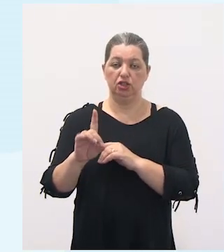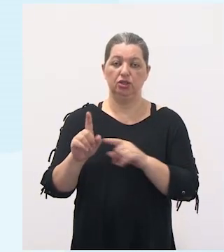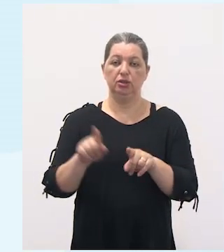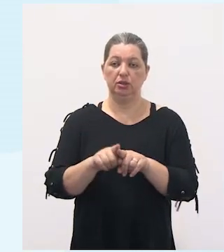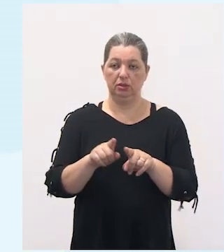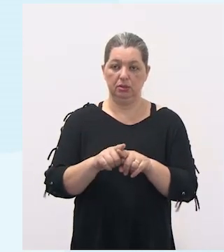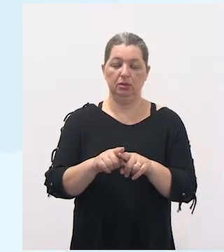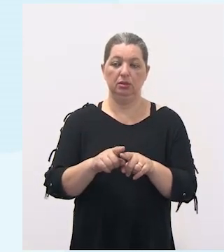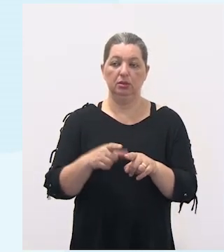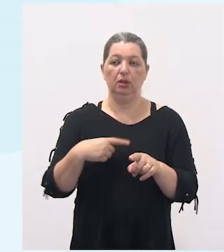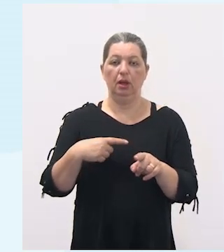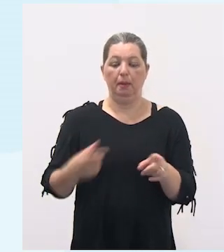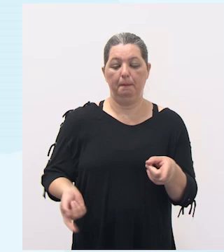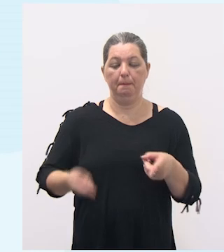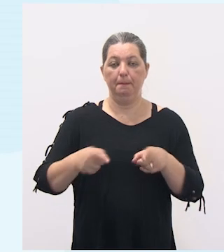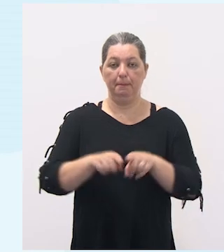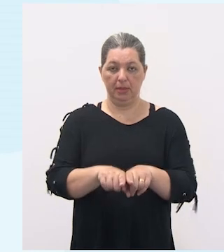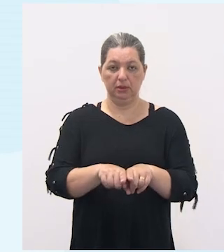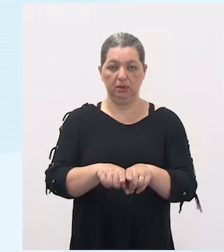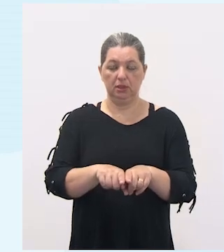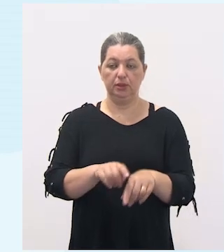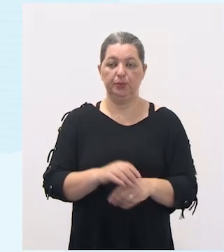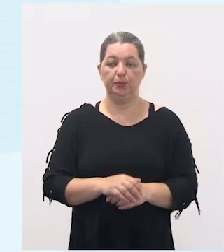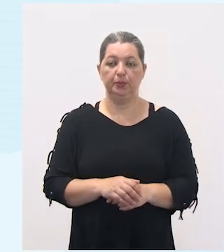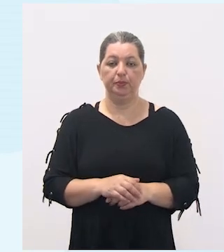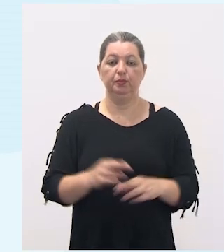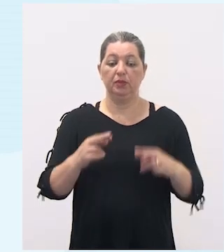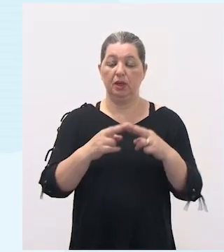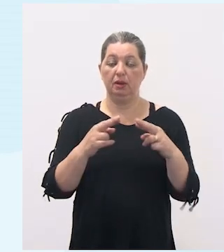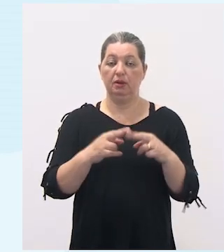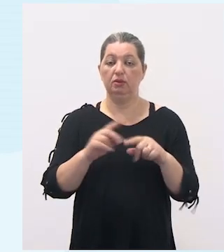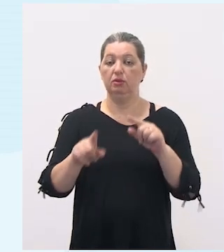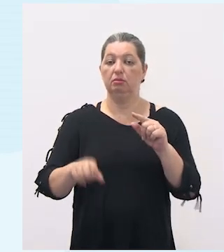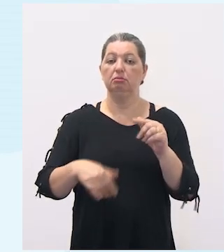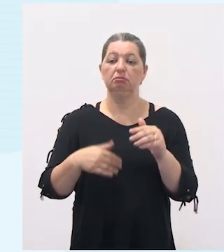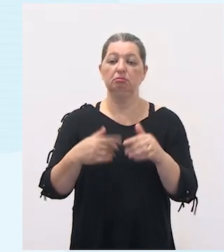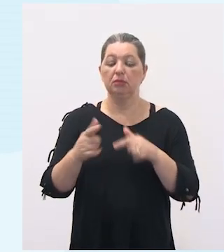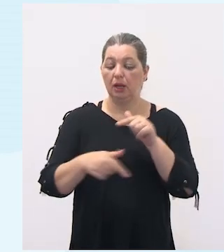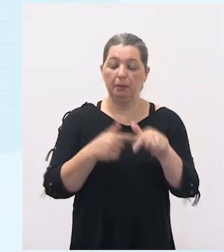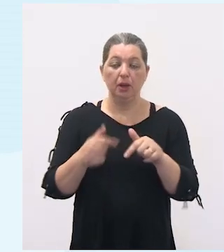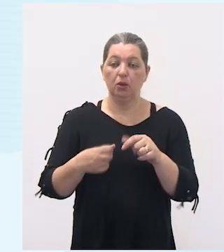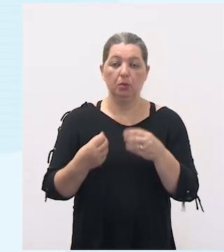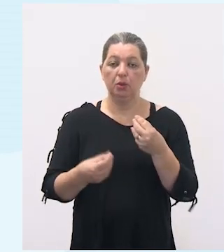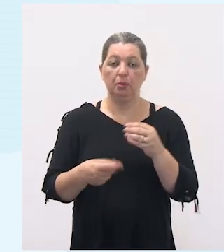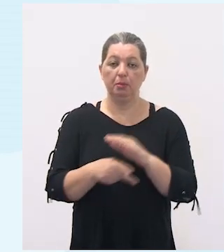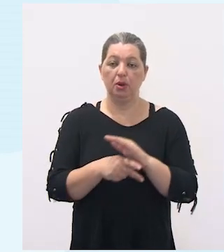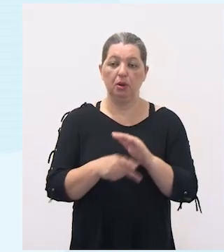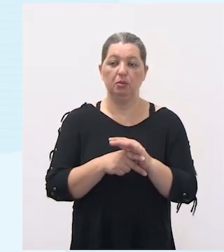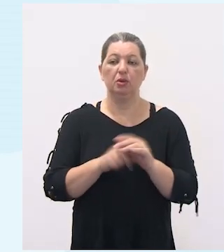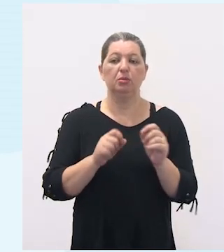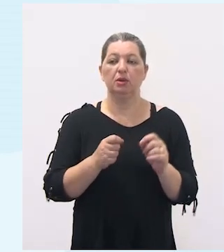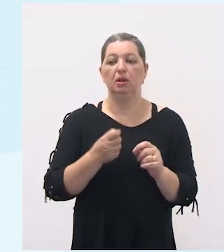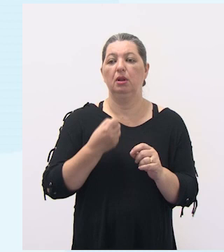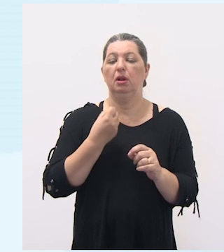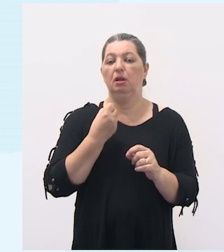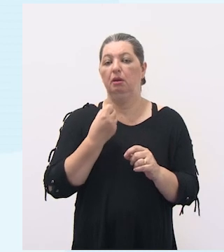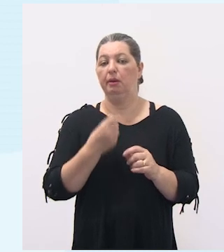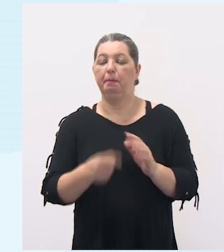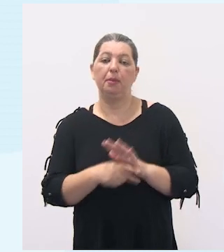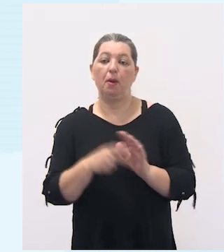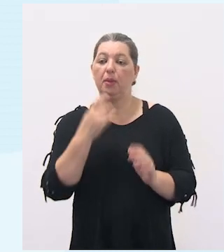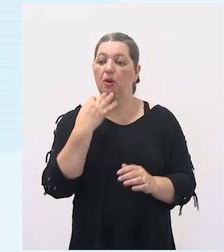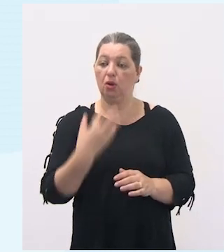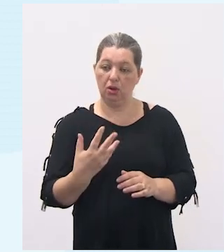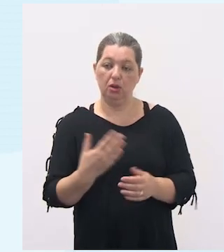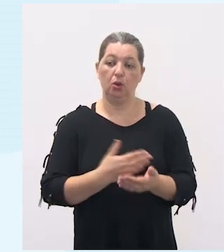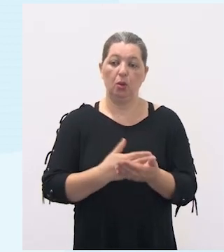que ele é parceiro, e que ela trabalha na horizontal, mostrando por cores e por níveis. Então, começa com